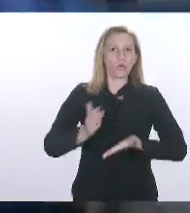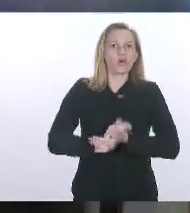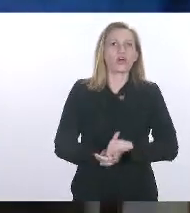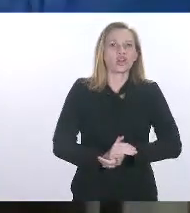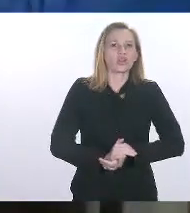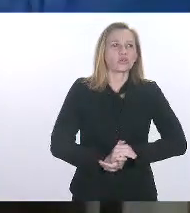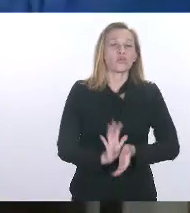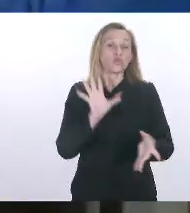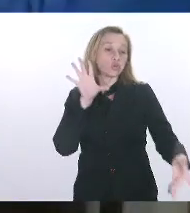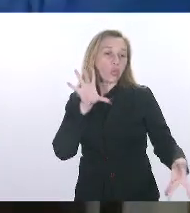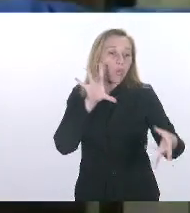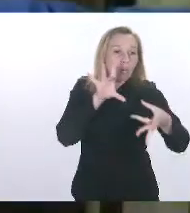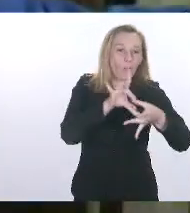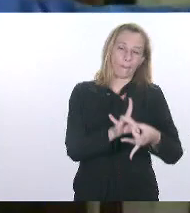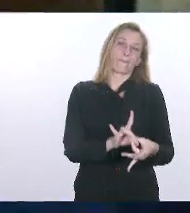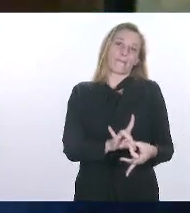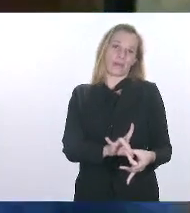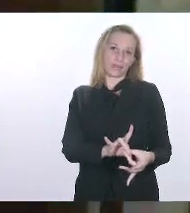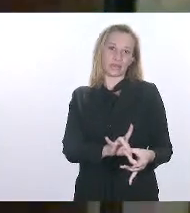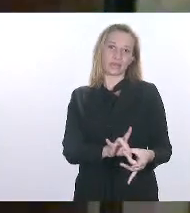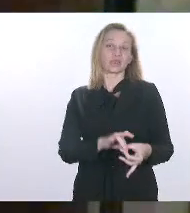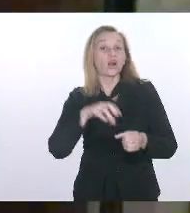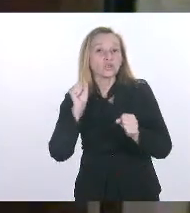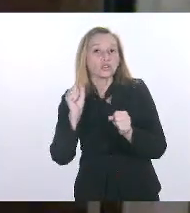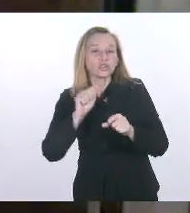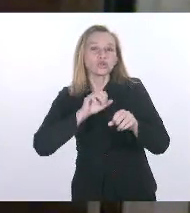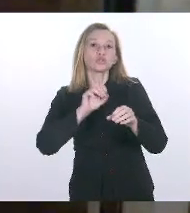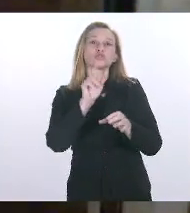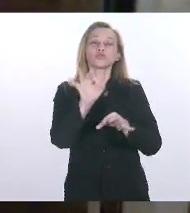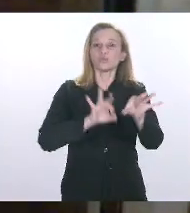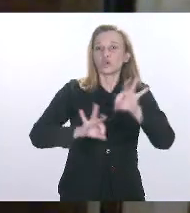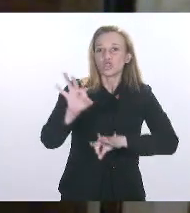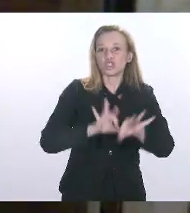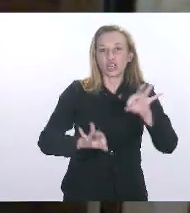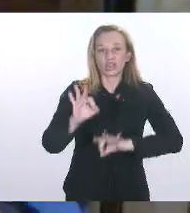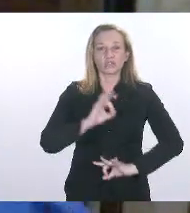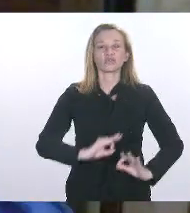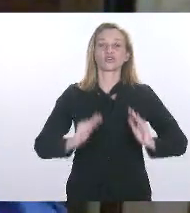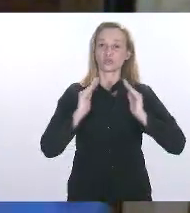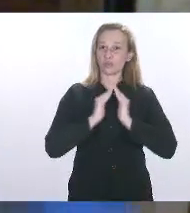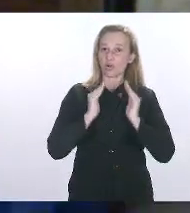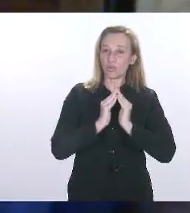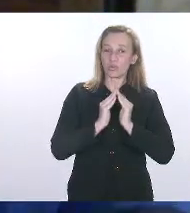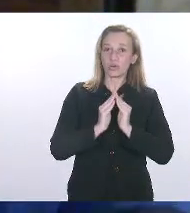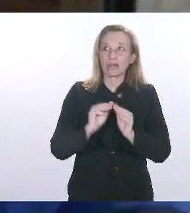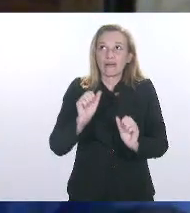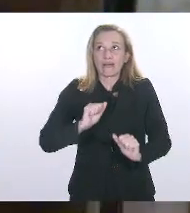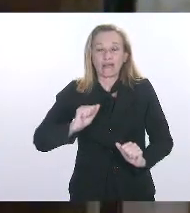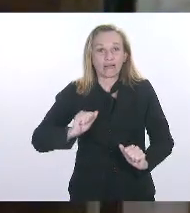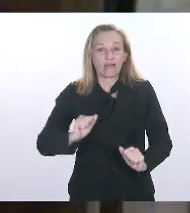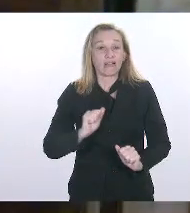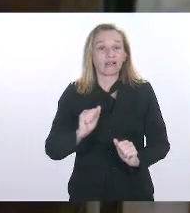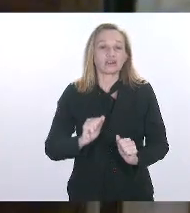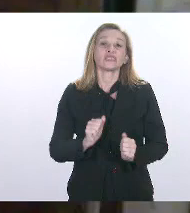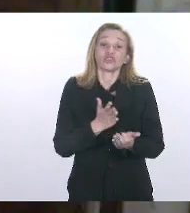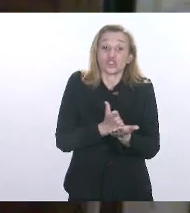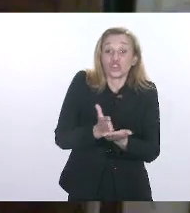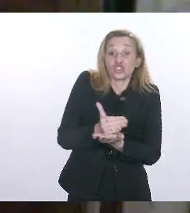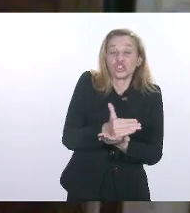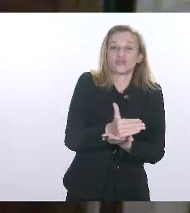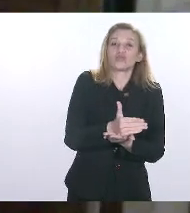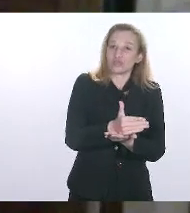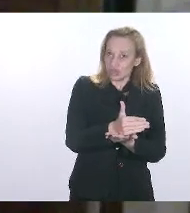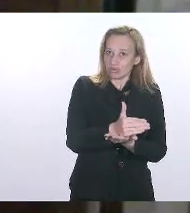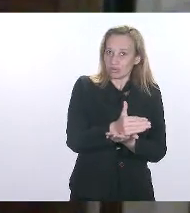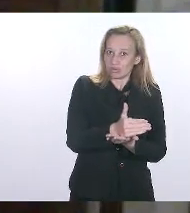um complemento aos projetos habitacionais, num claríssimo desvio de finalidade. O